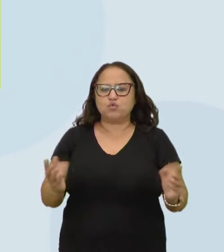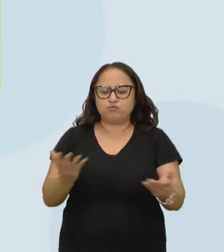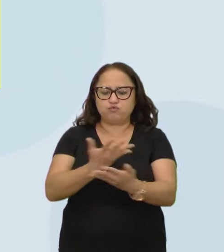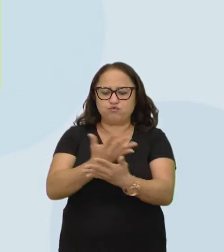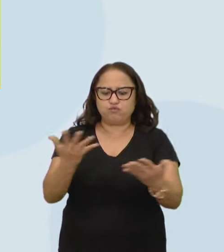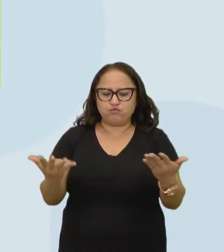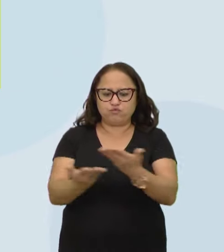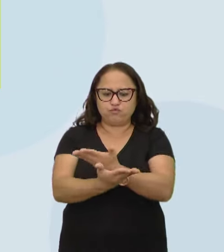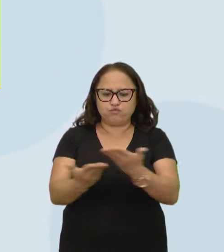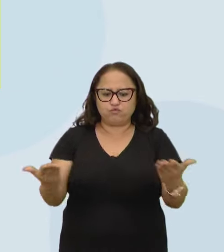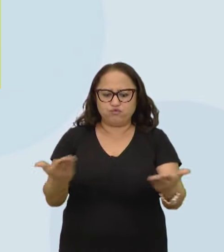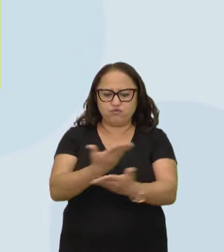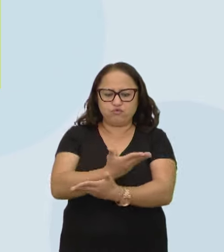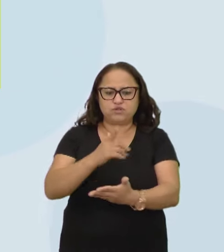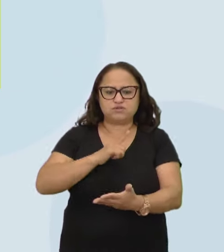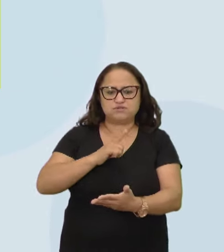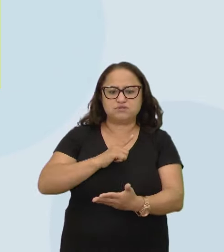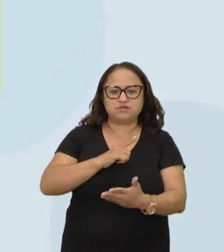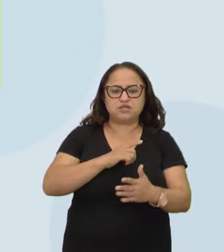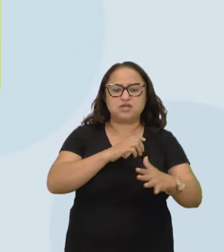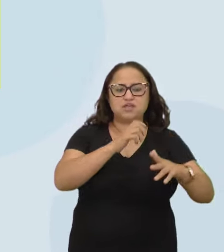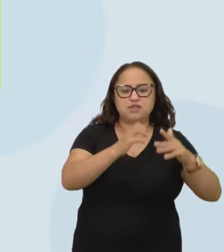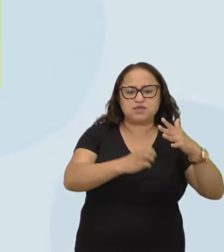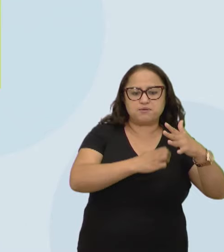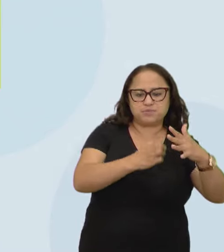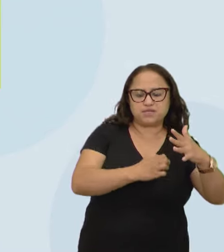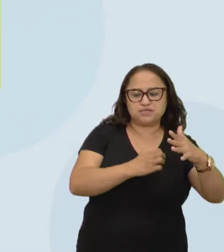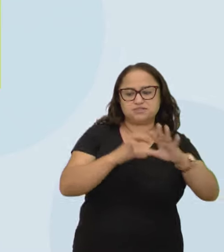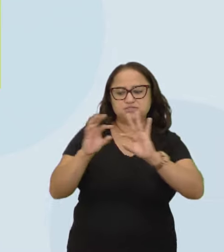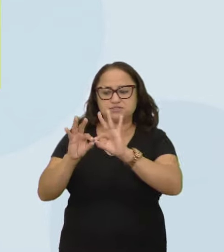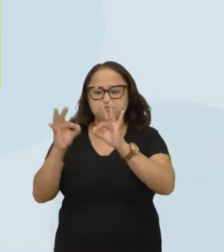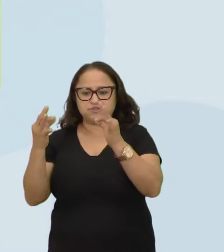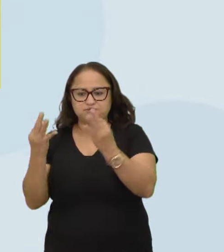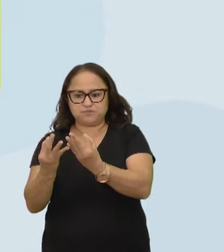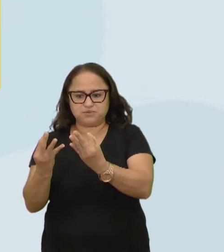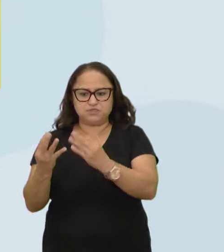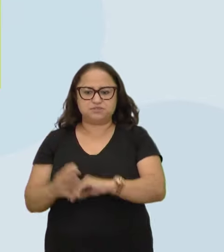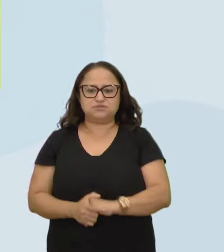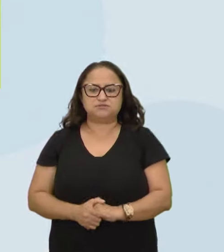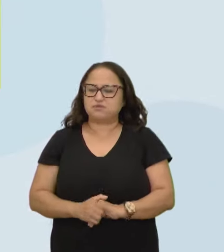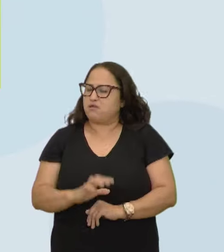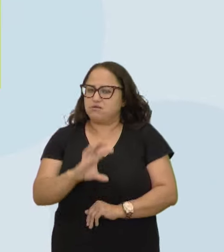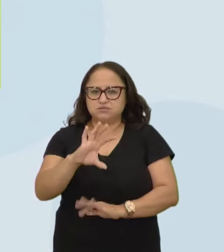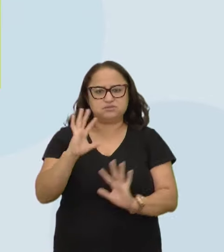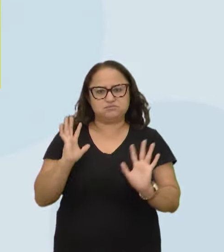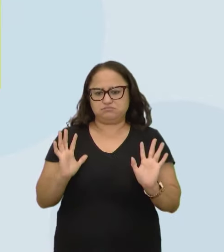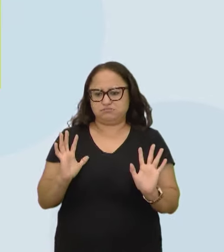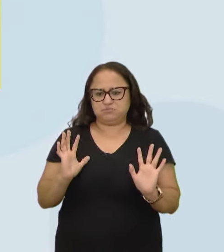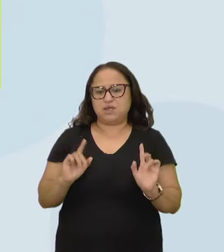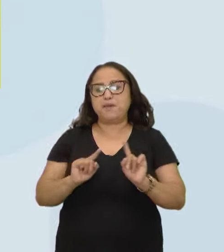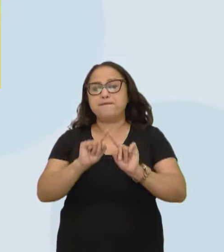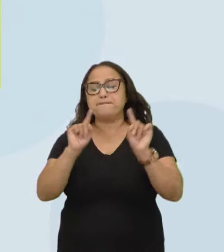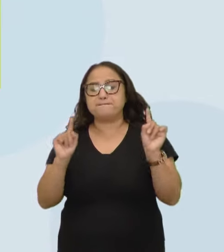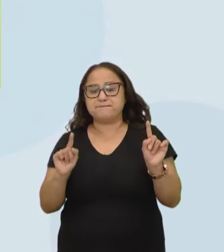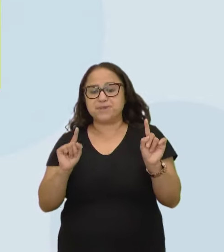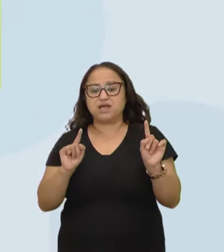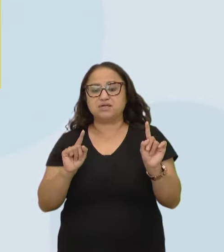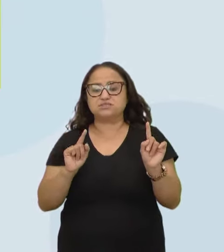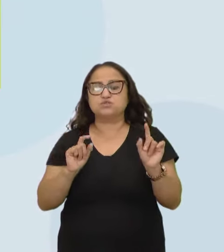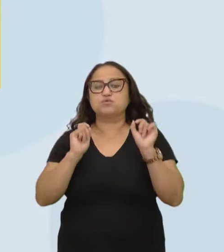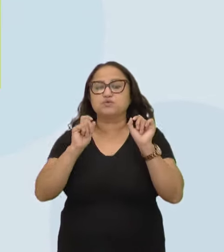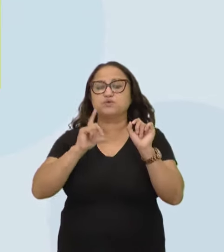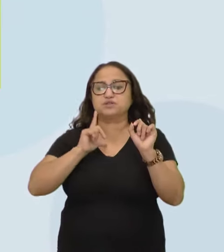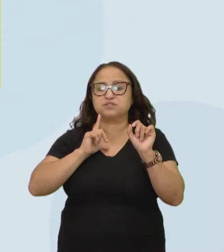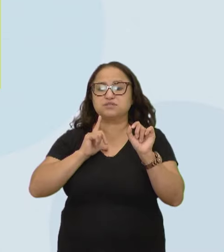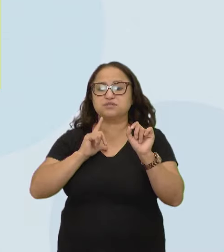vai passando das famílias para as empresas. Assim. Só que o mercado de bens e serviços